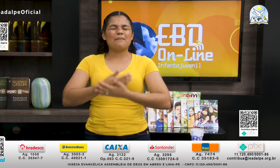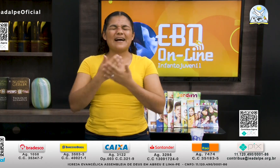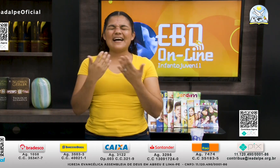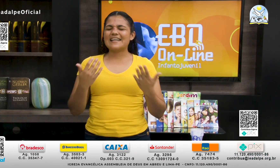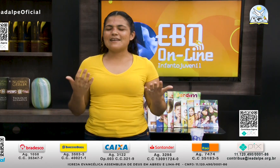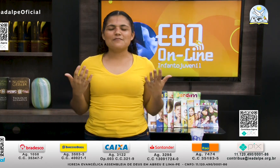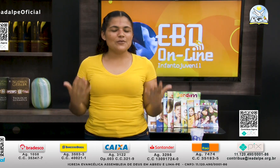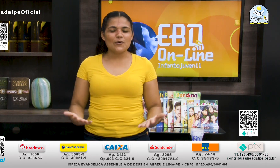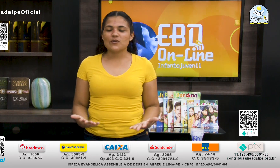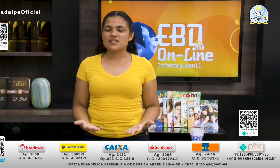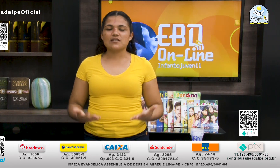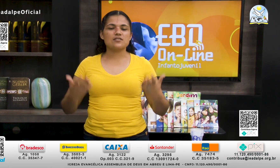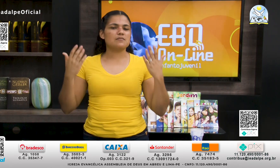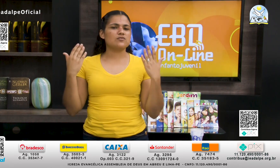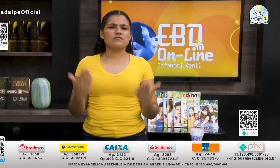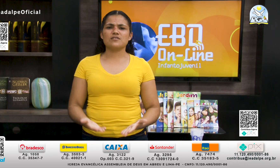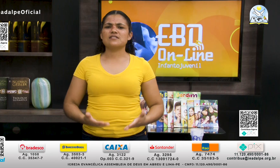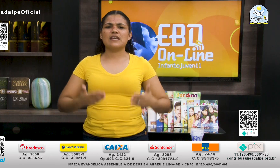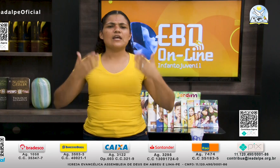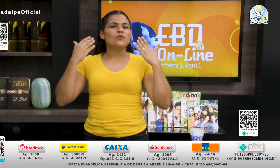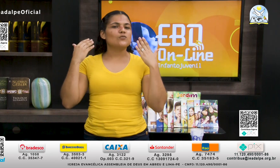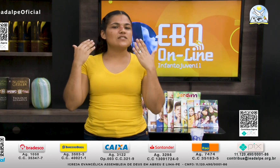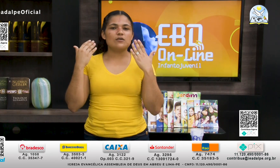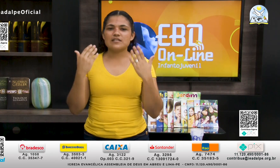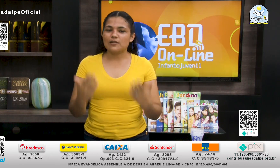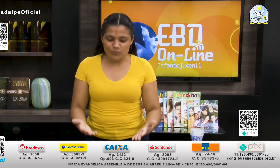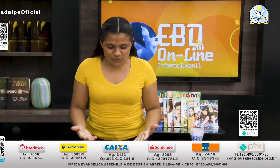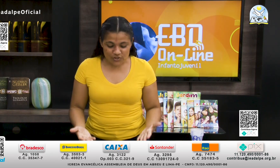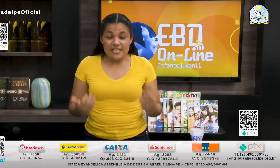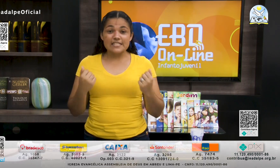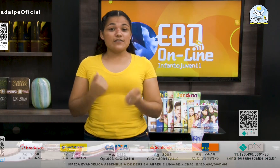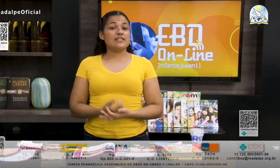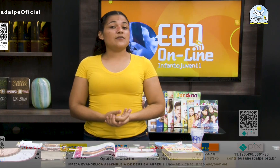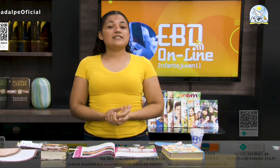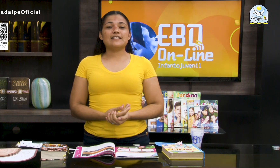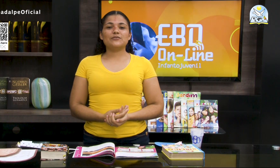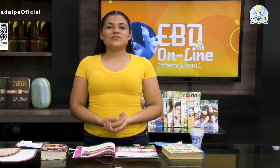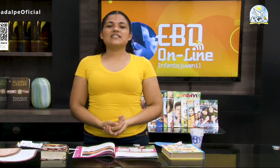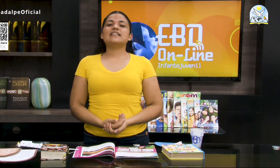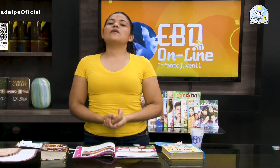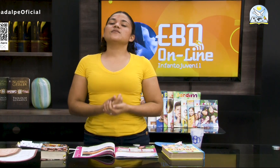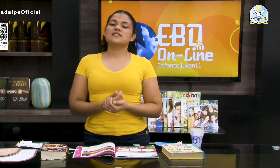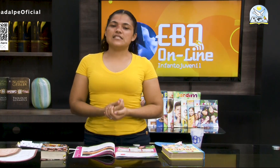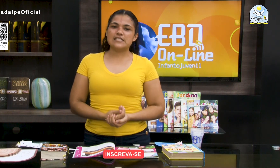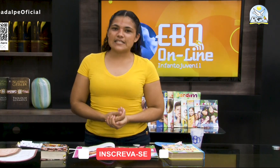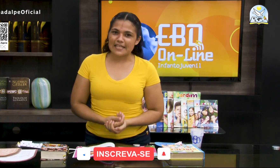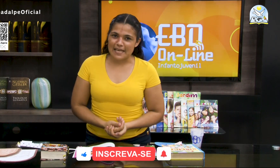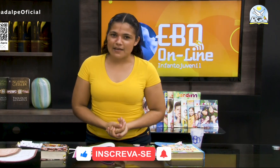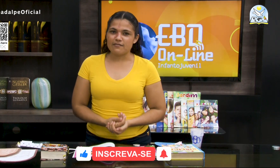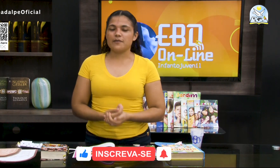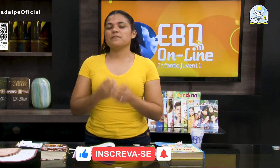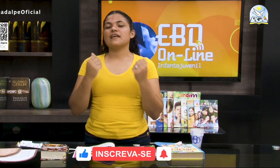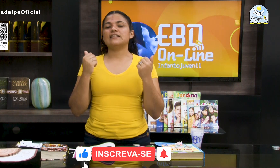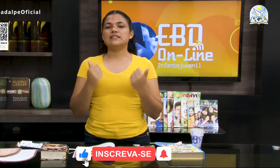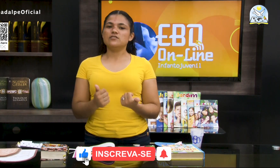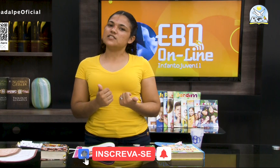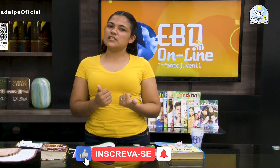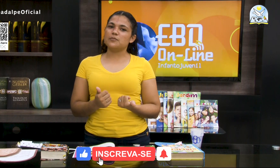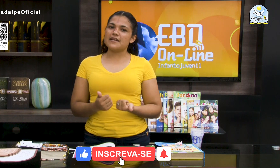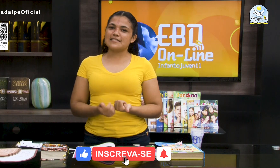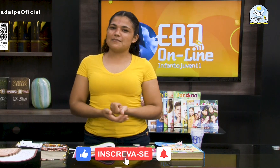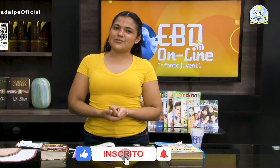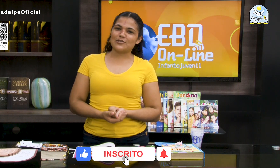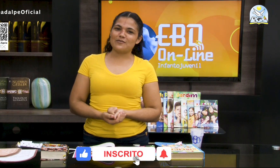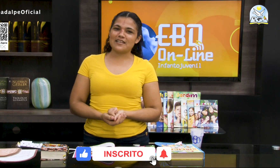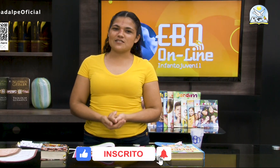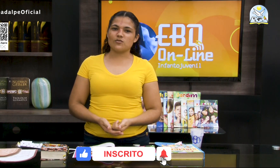aula maravilhosa. Que Deus abençoe você, os seus alunos. Se você não é inscrito no canal, se inscreva, ative o sininho